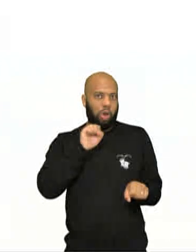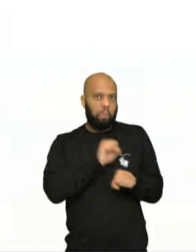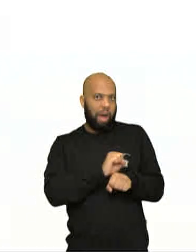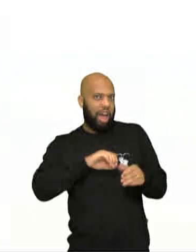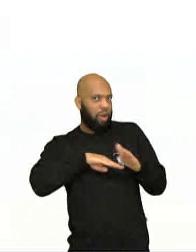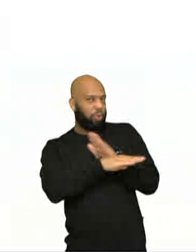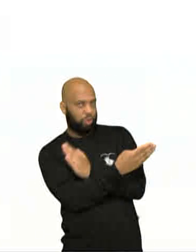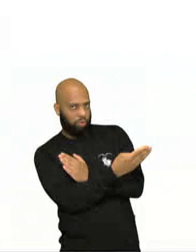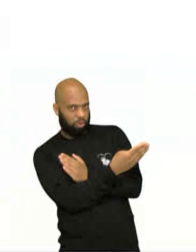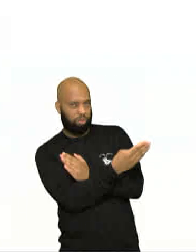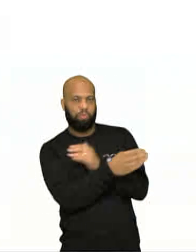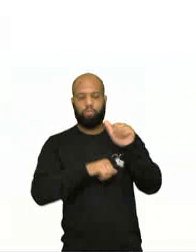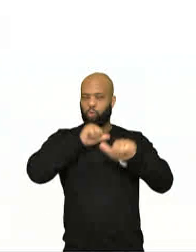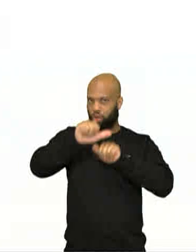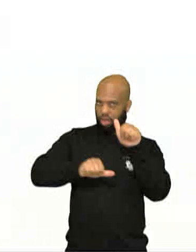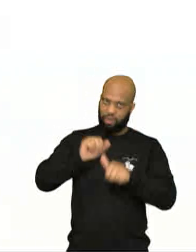conforto.